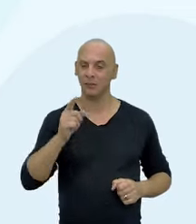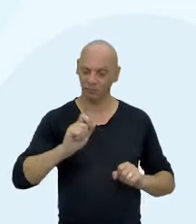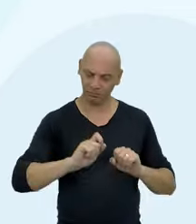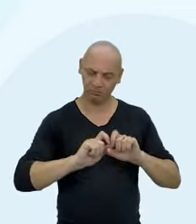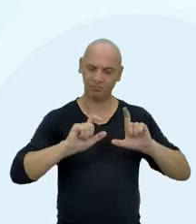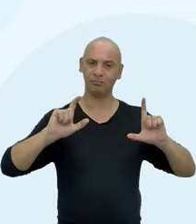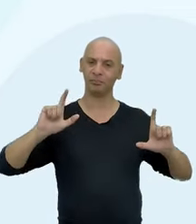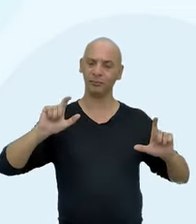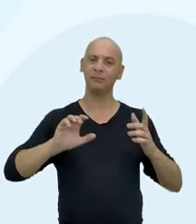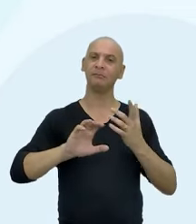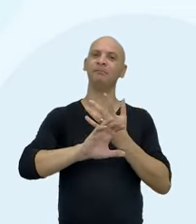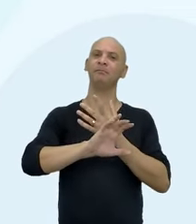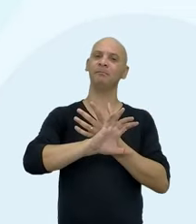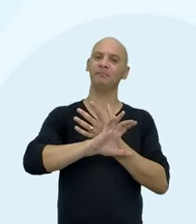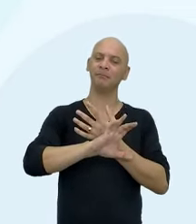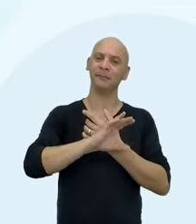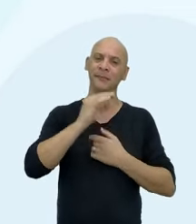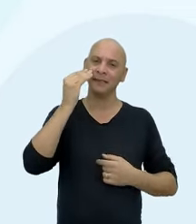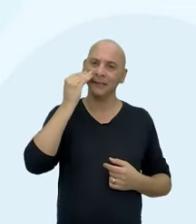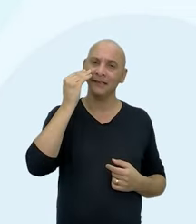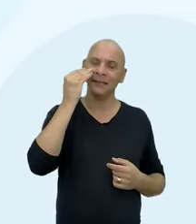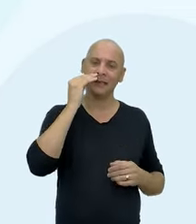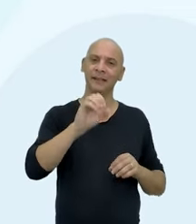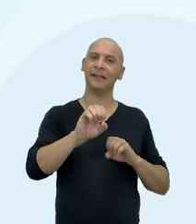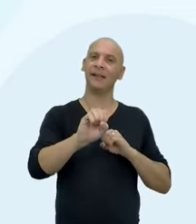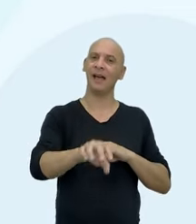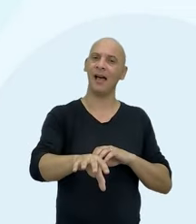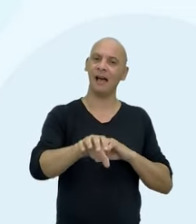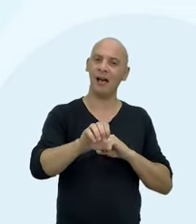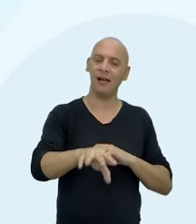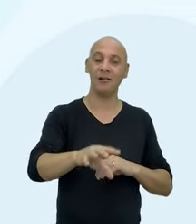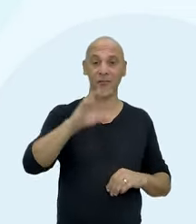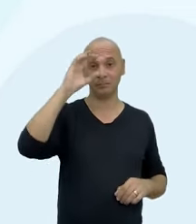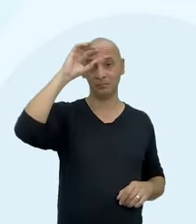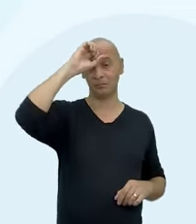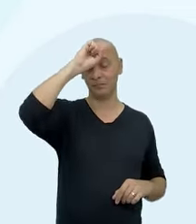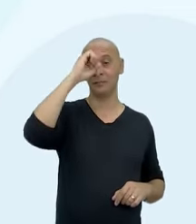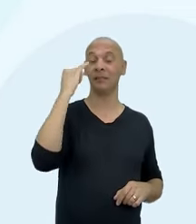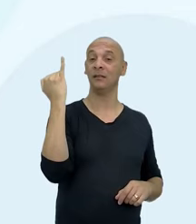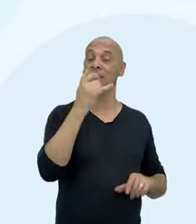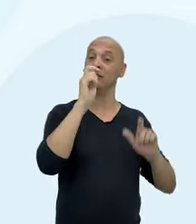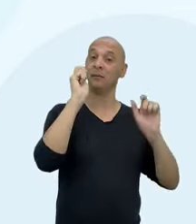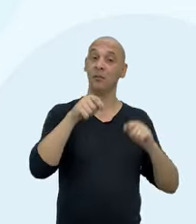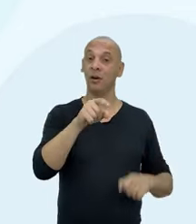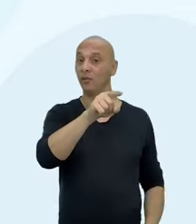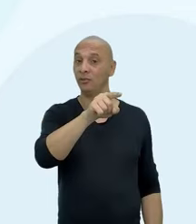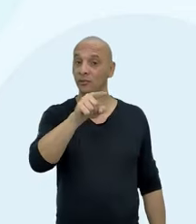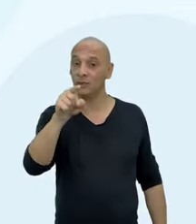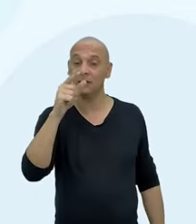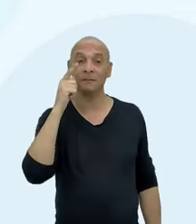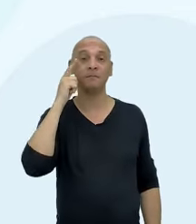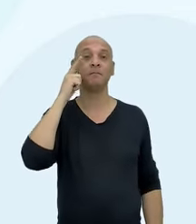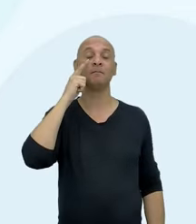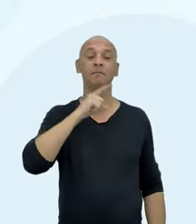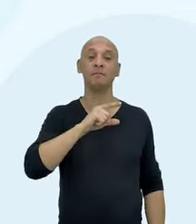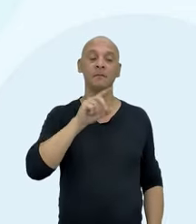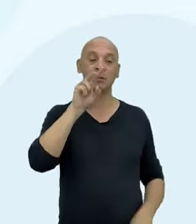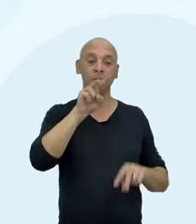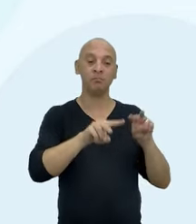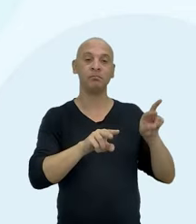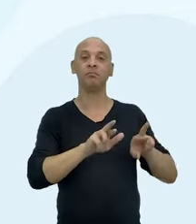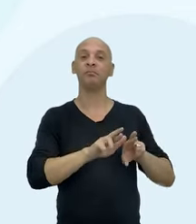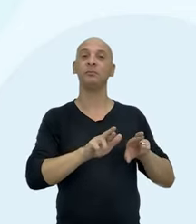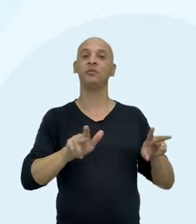acessem vão lá vejam essas aulas são caminhos que possibilitam que vocês possam estar vendo